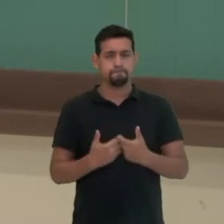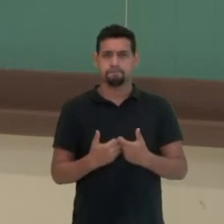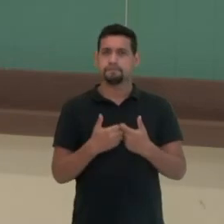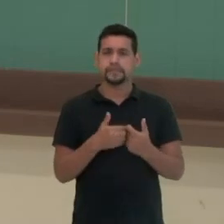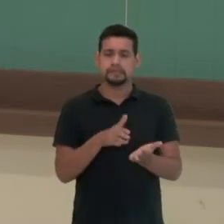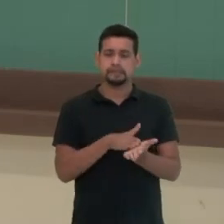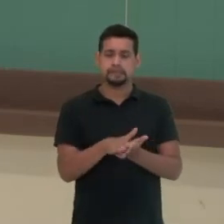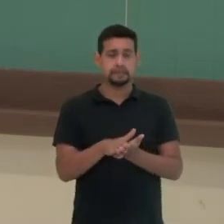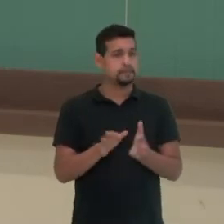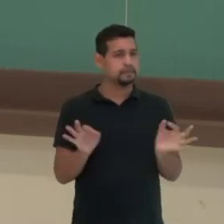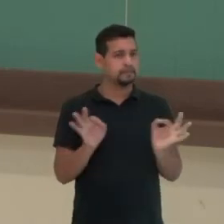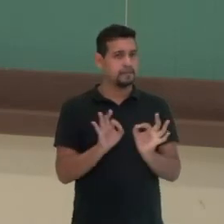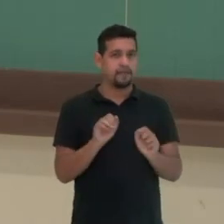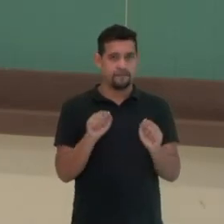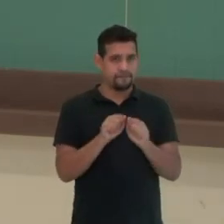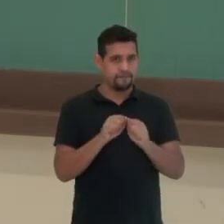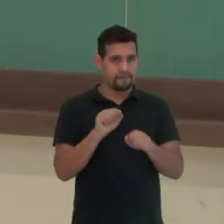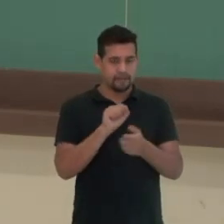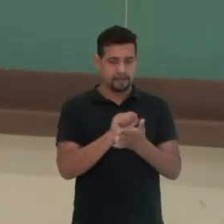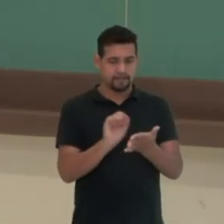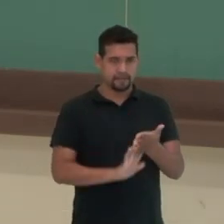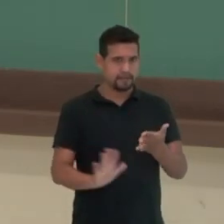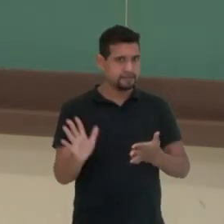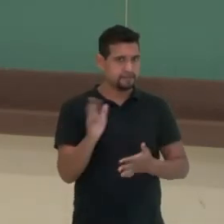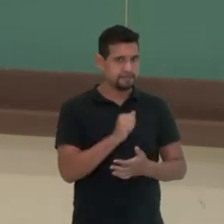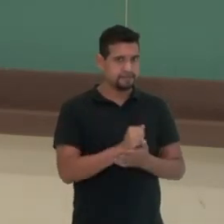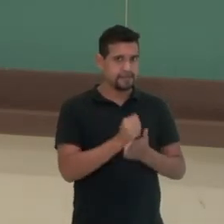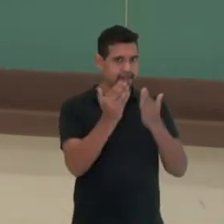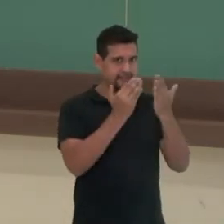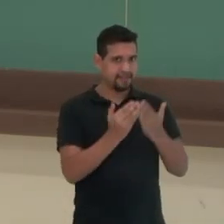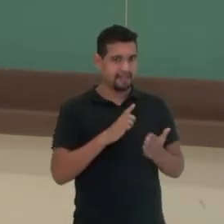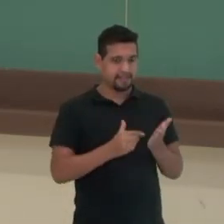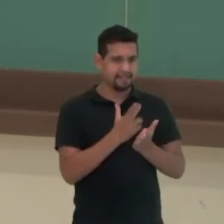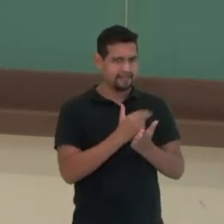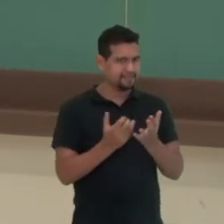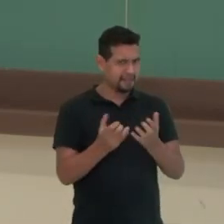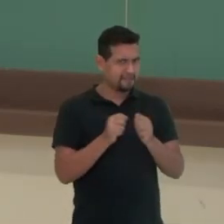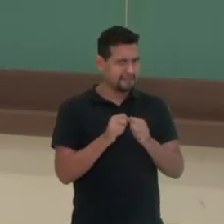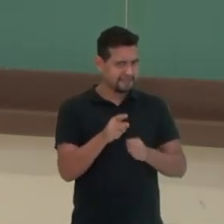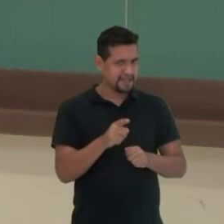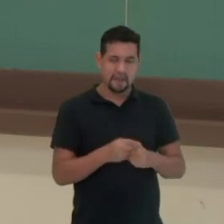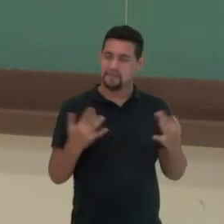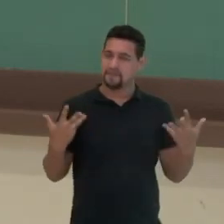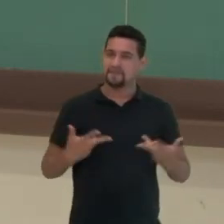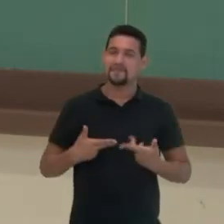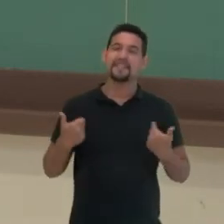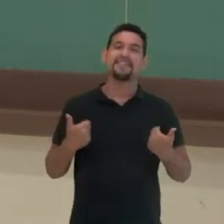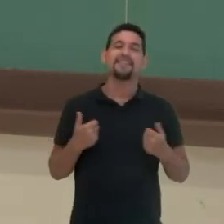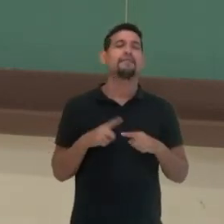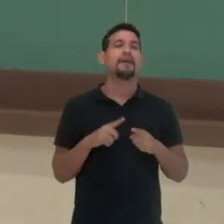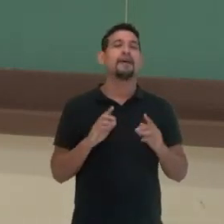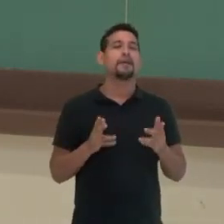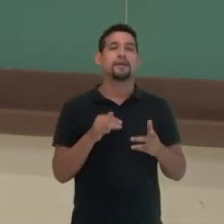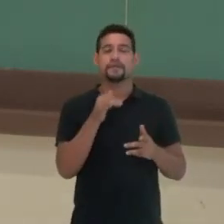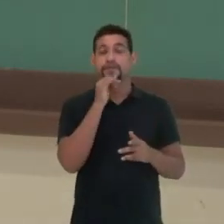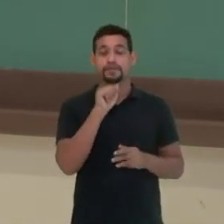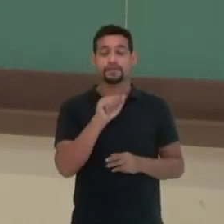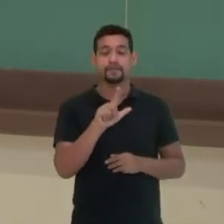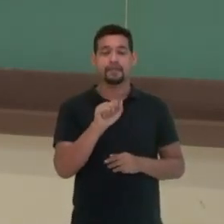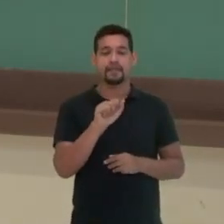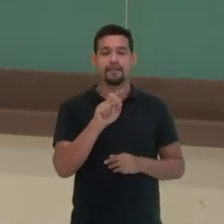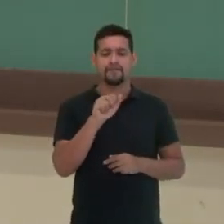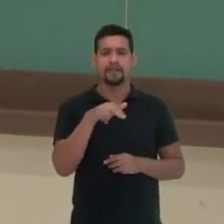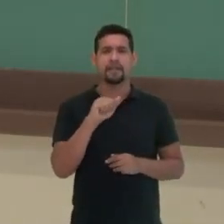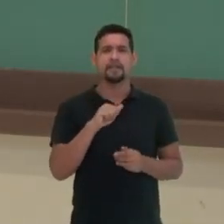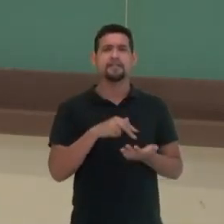escorregar. Bora fazer uma atividade? Viu? Já que tem desenho. Vai querer fazer? Maravilha! Bora lá então. A alavanca é uma barra